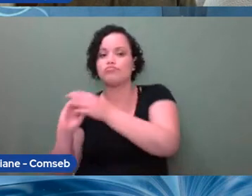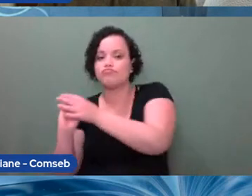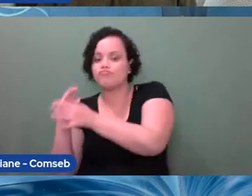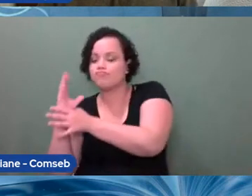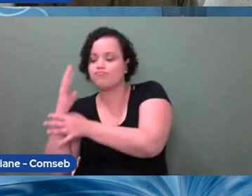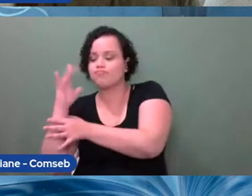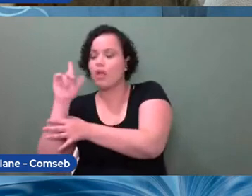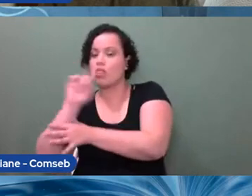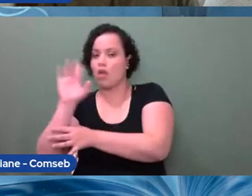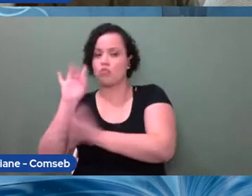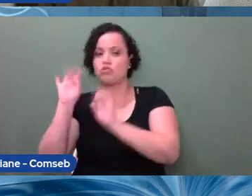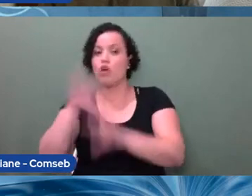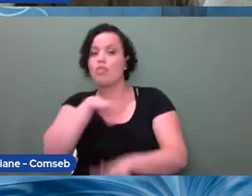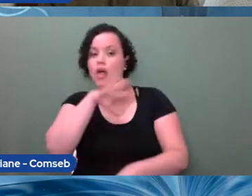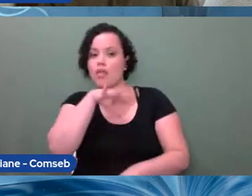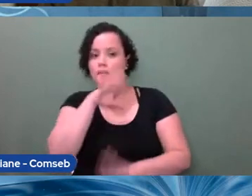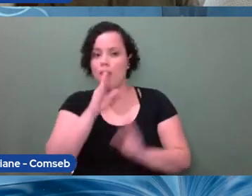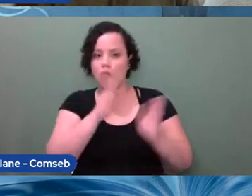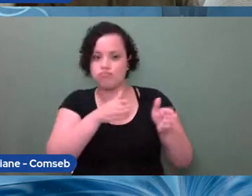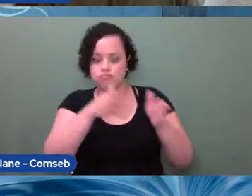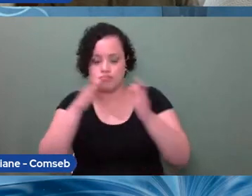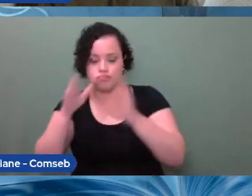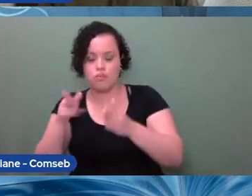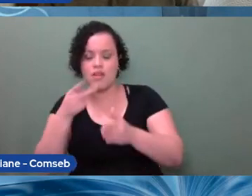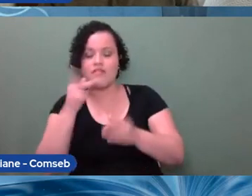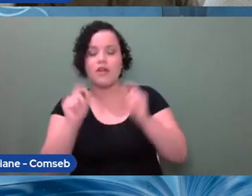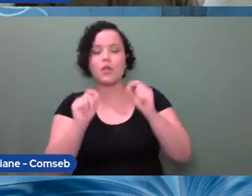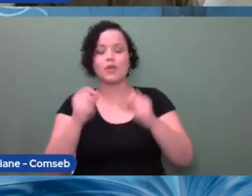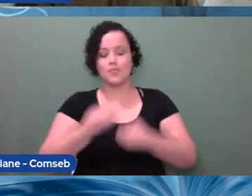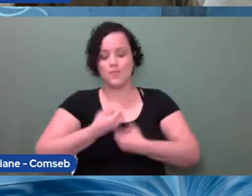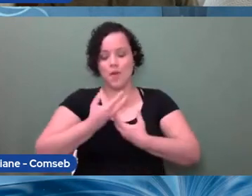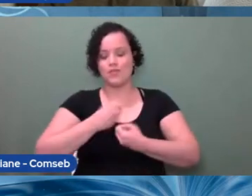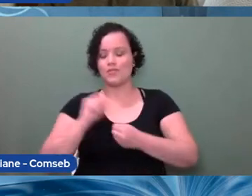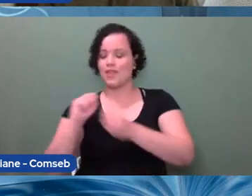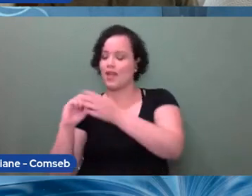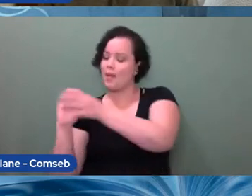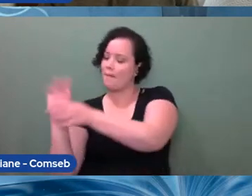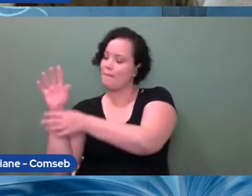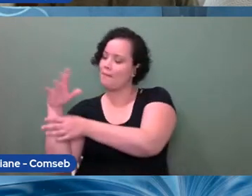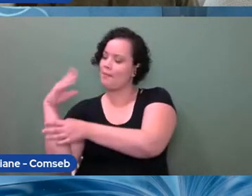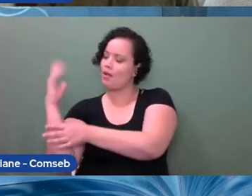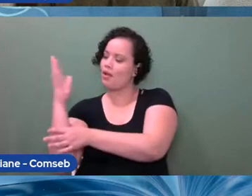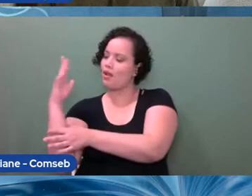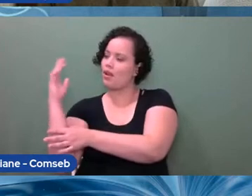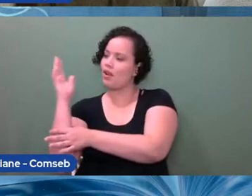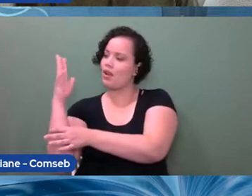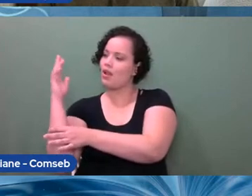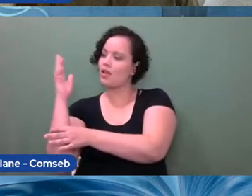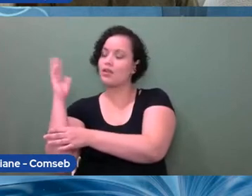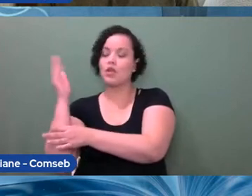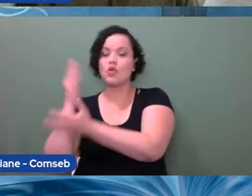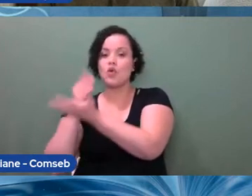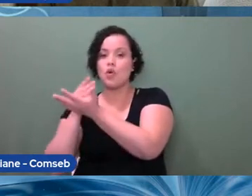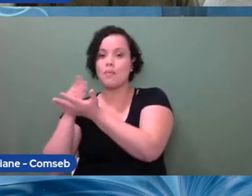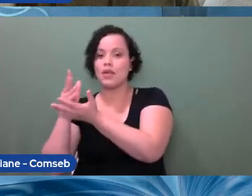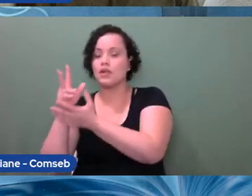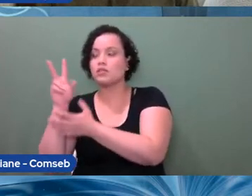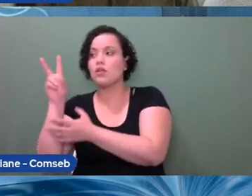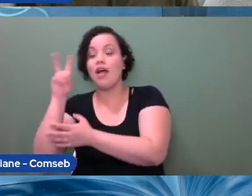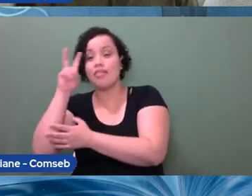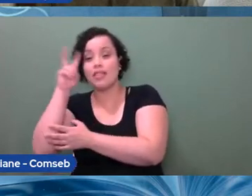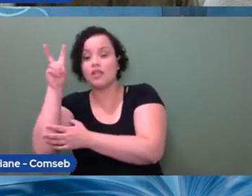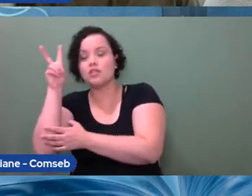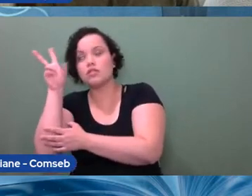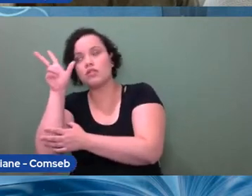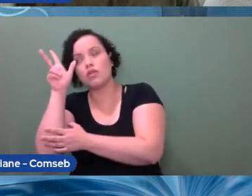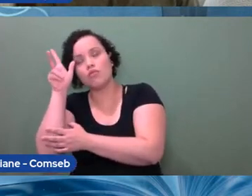bem poética, que na planta esse princípio inteligente, portanto, a inteligência, fica adormecida.